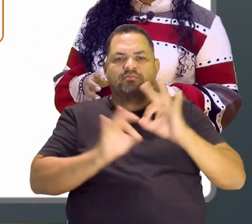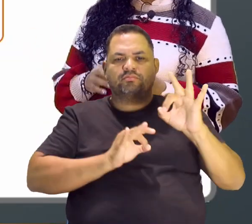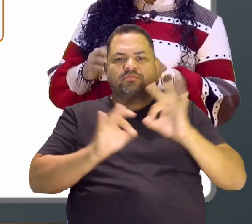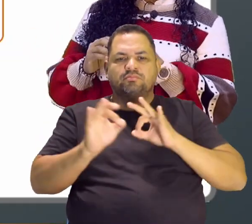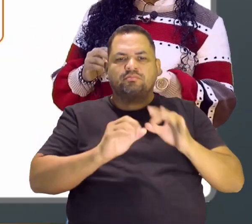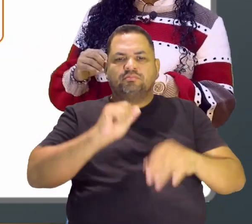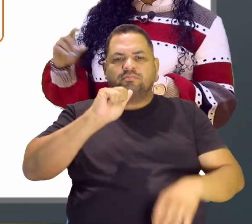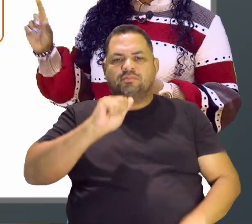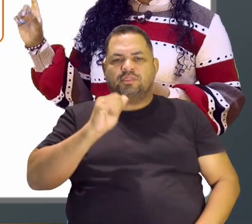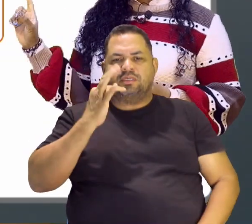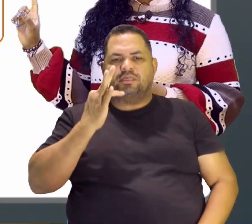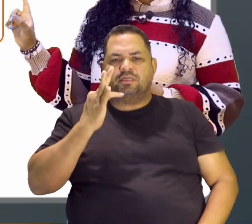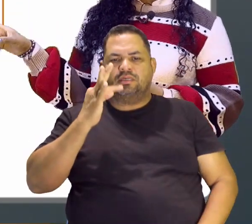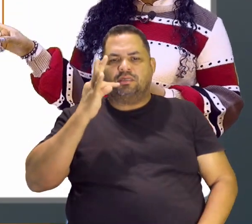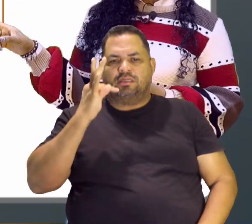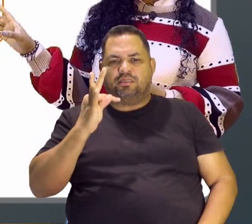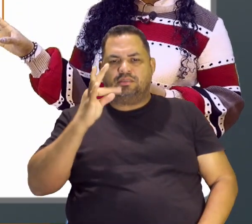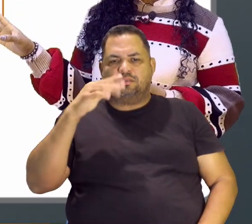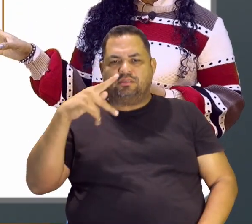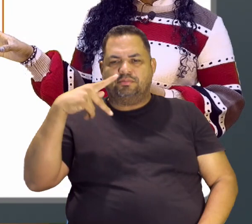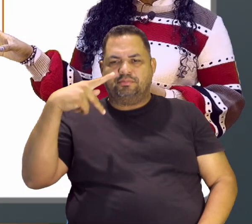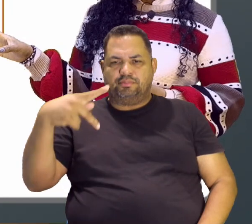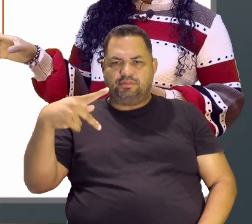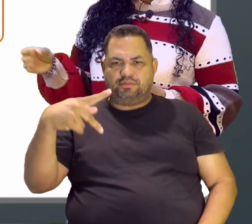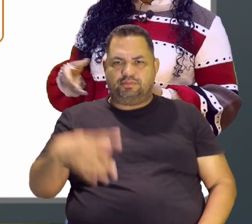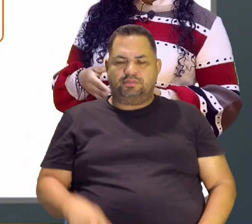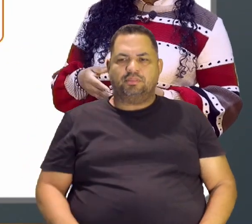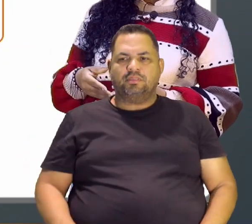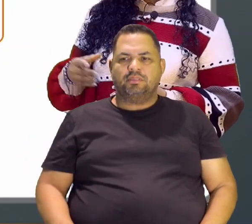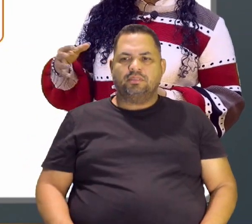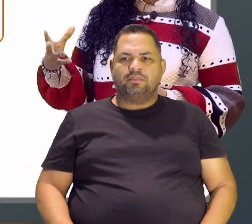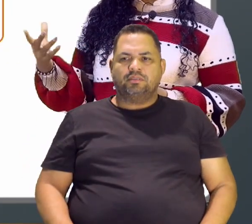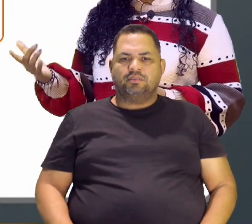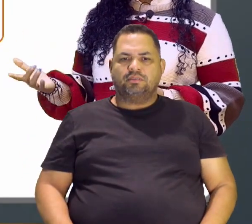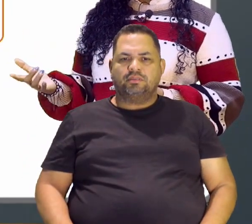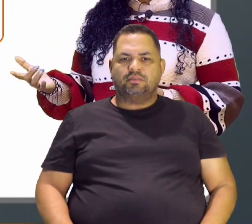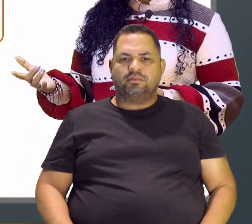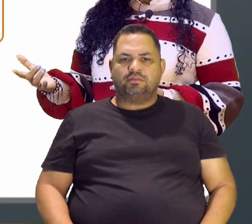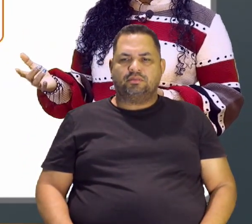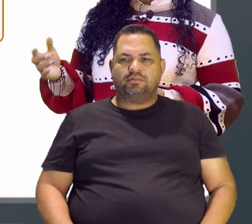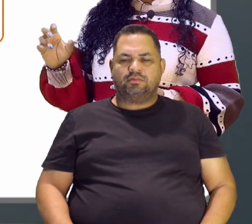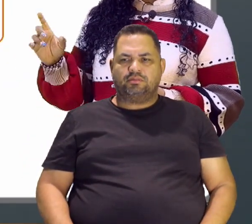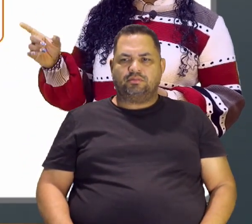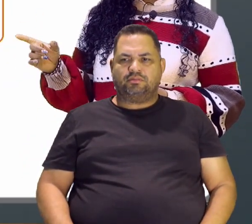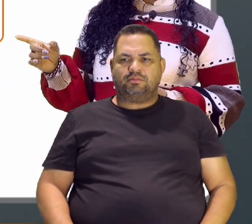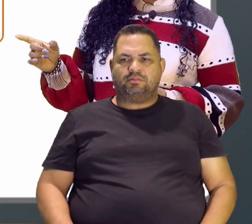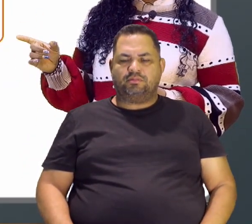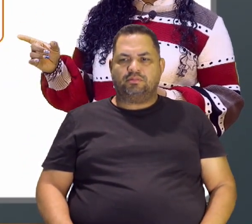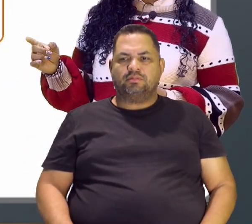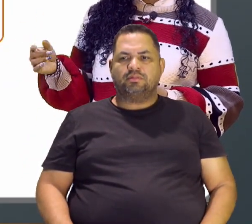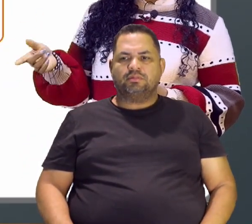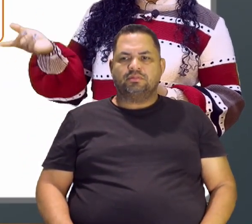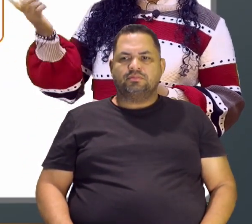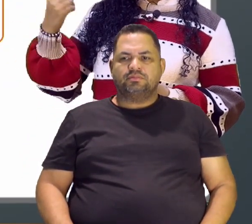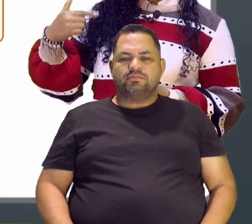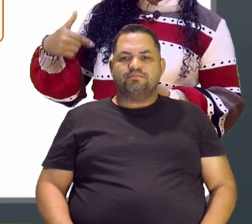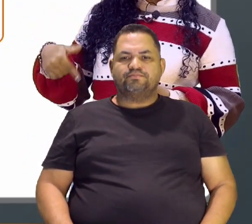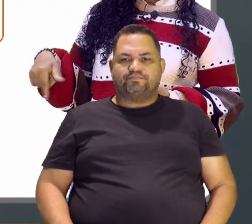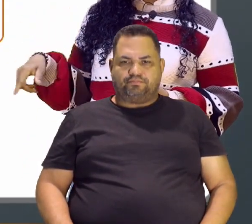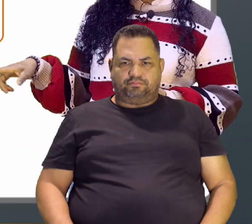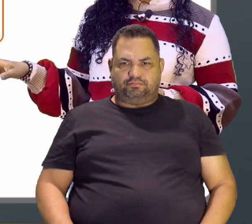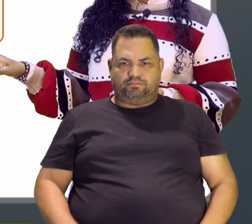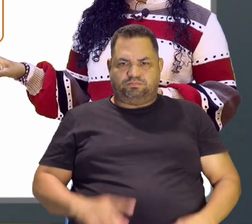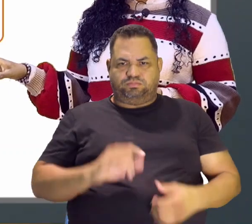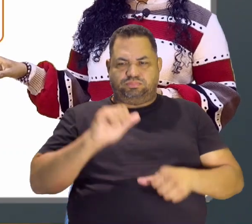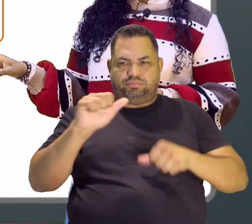frente a gente vai saber o que significa essa sigla, ATP, mas é adenosina trifosfato, tá? Já vou adiantando para vocês. Nisso acontece